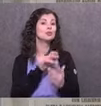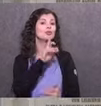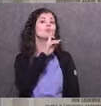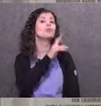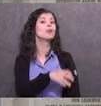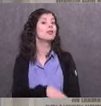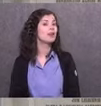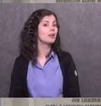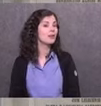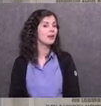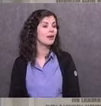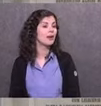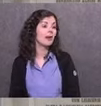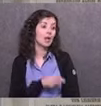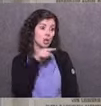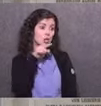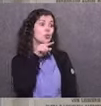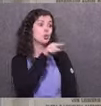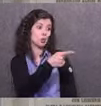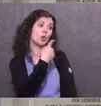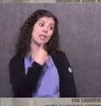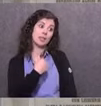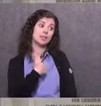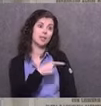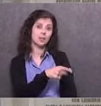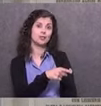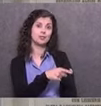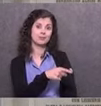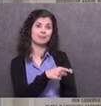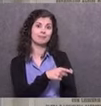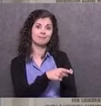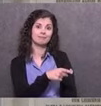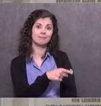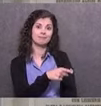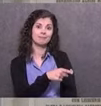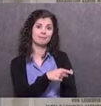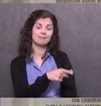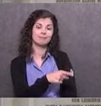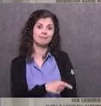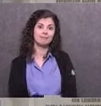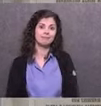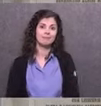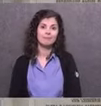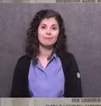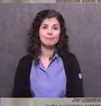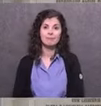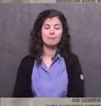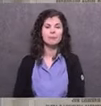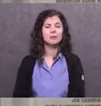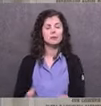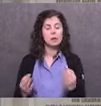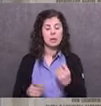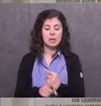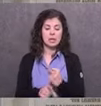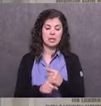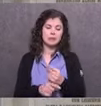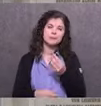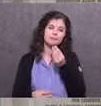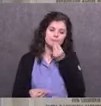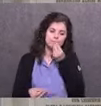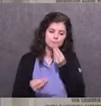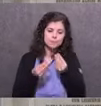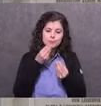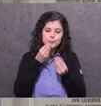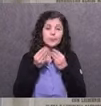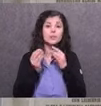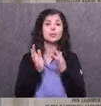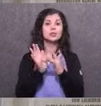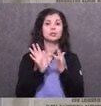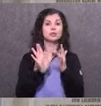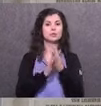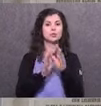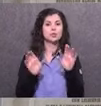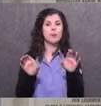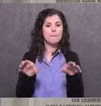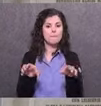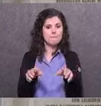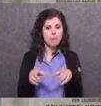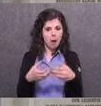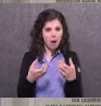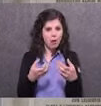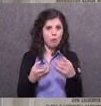Jesus: tu o disseste. Enquanto comiam, Jesus tomou o pão, recitou a